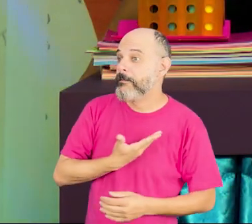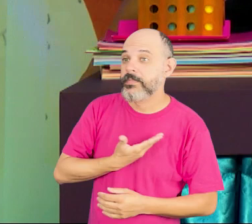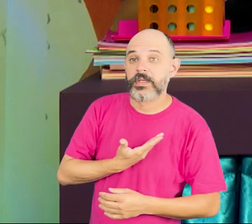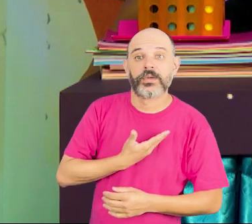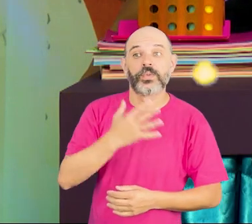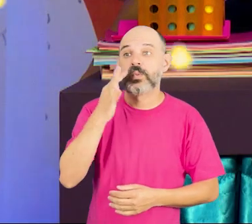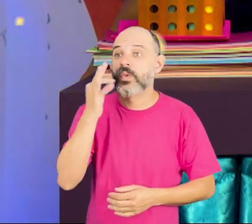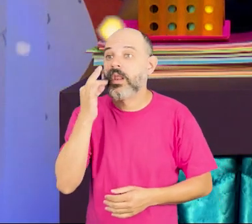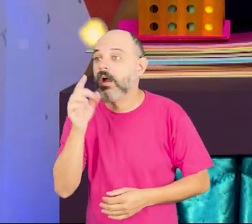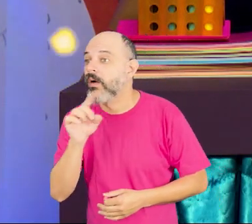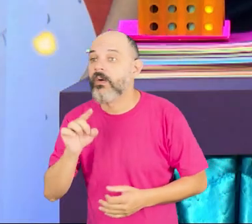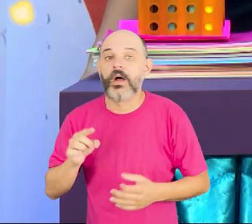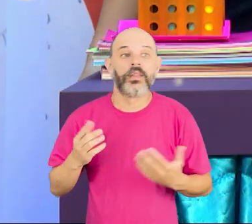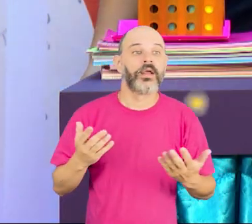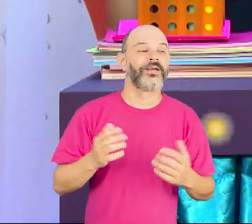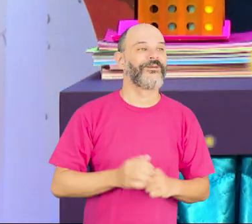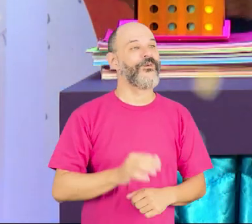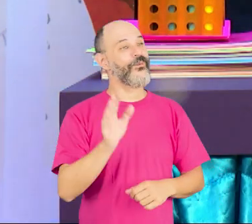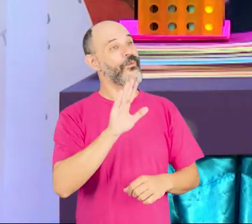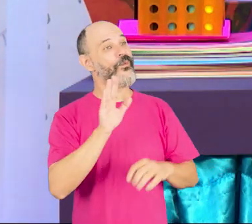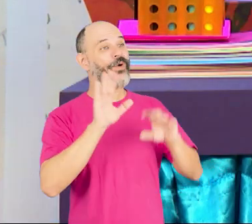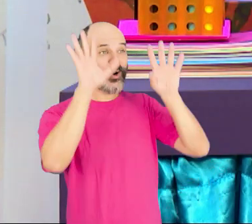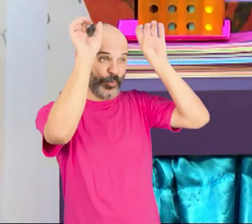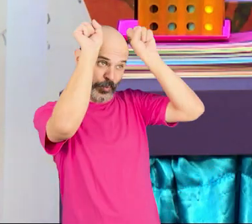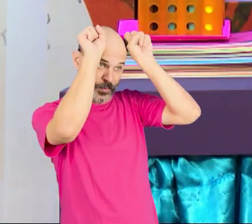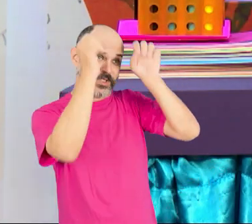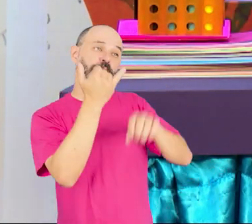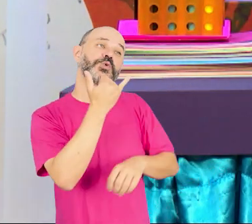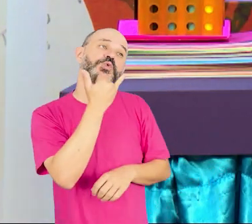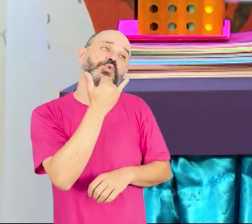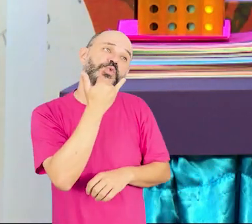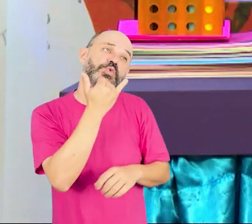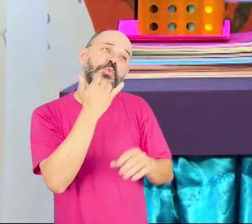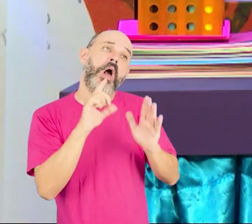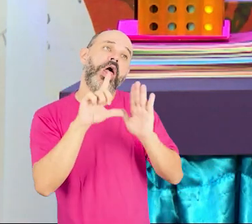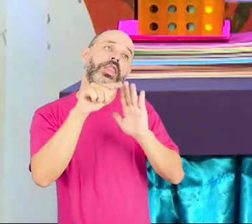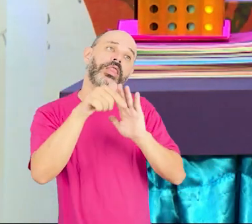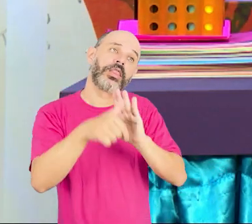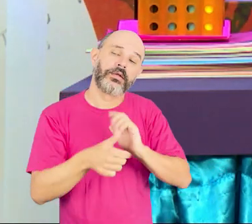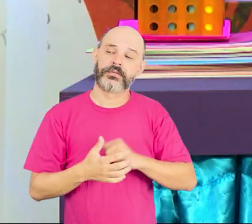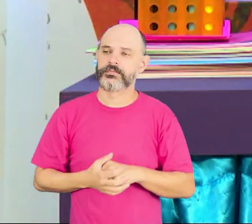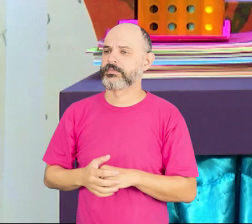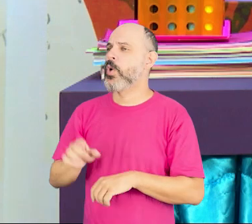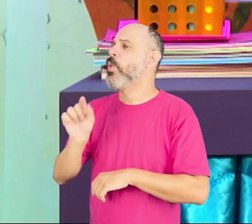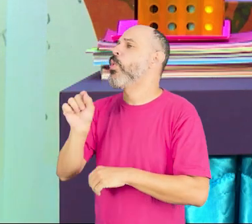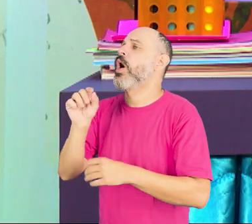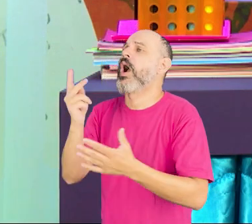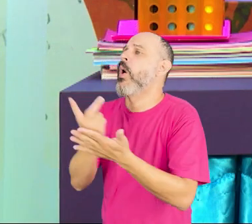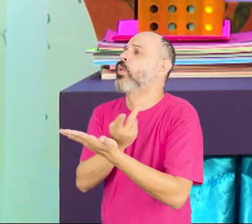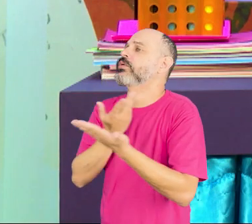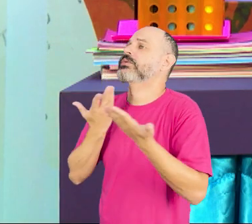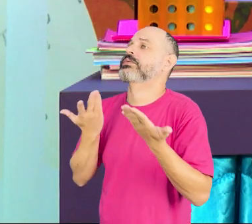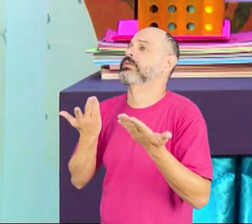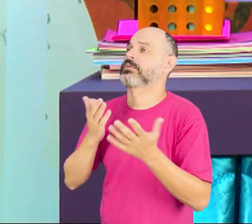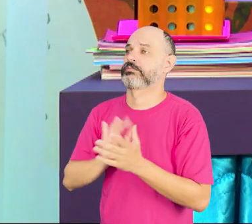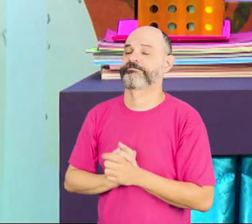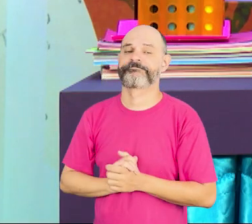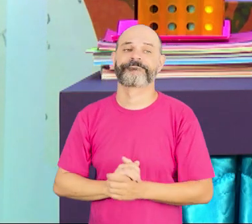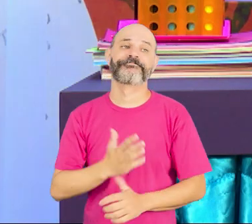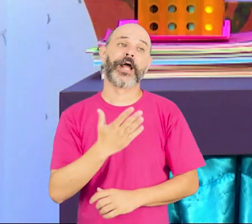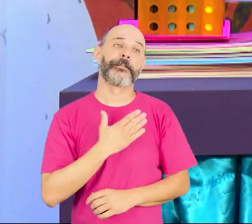Cadê o meu amiguinho Léo? Oi, Lu! Meu Deus, com um atraso! O que aconteceu,